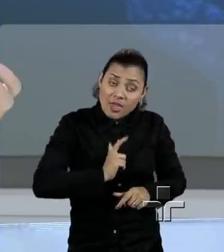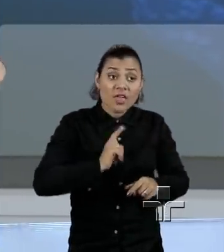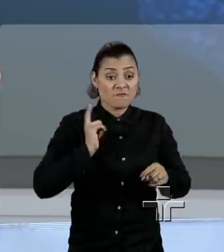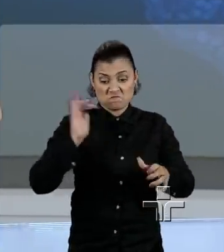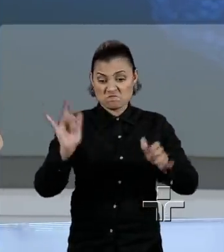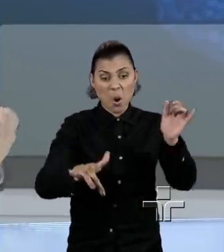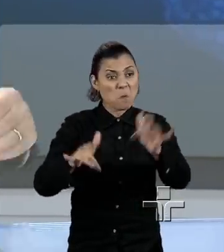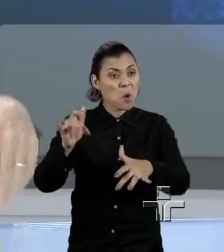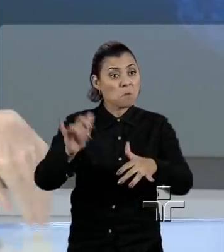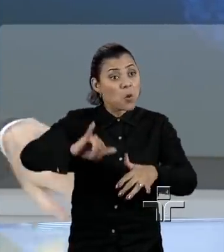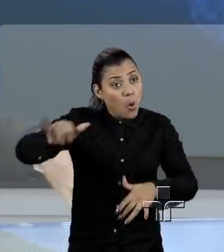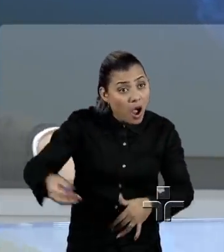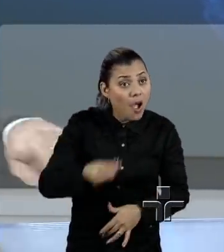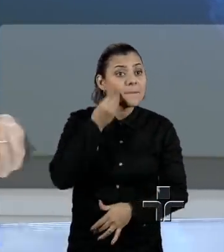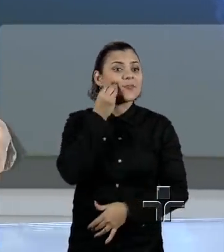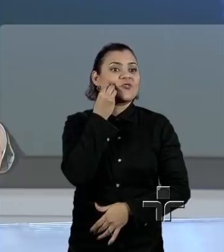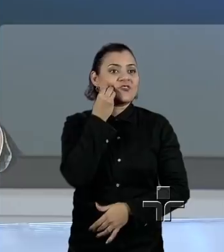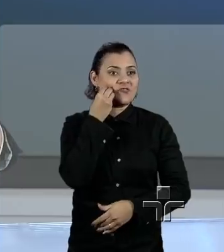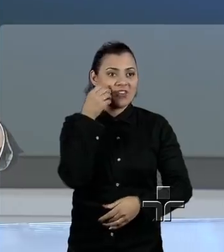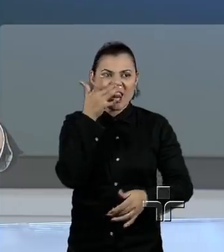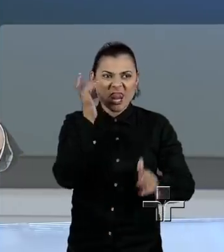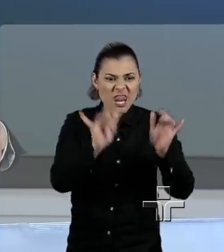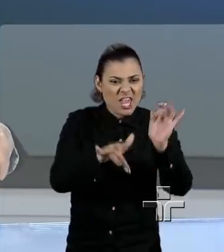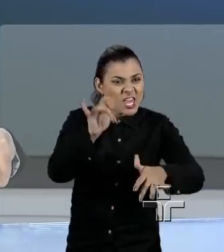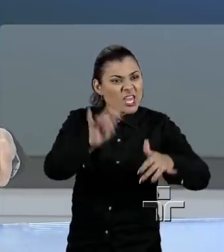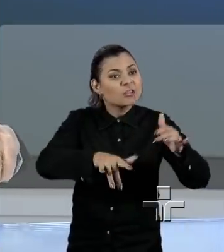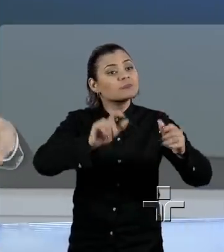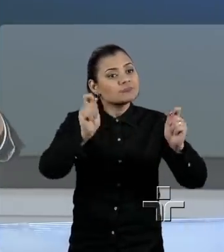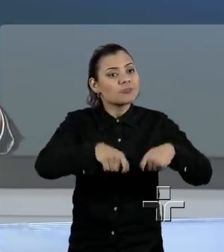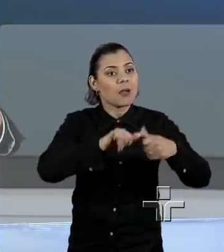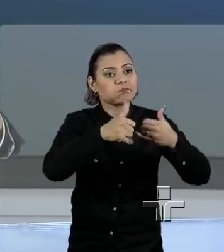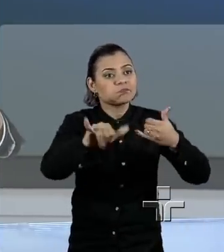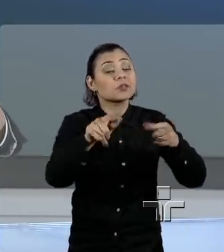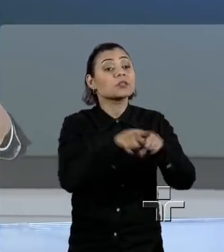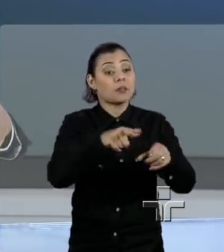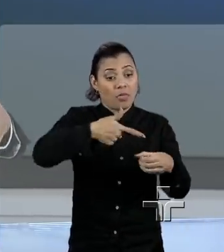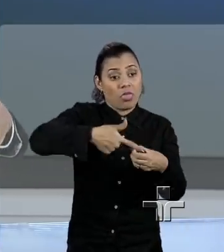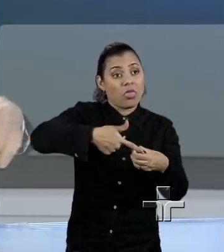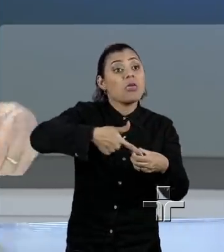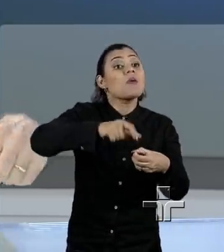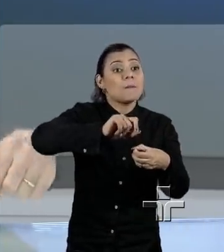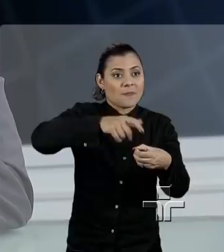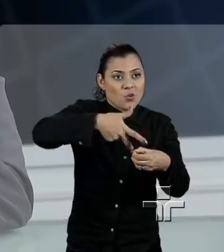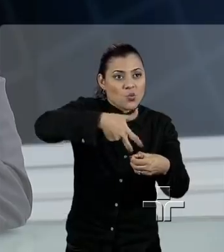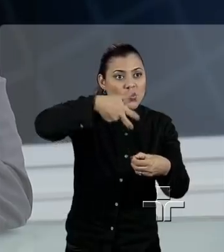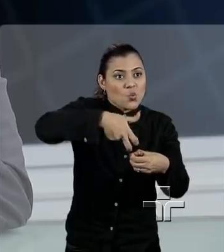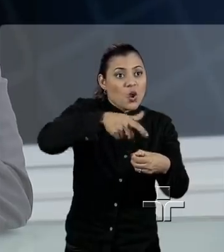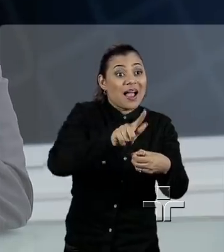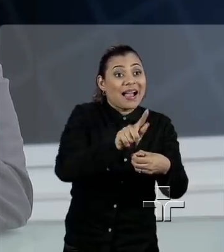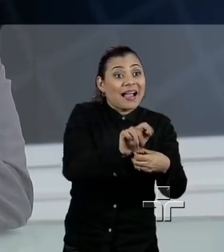têm hoje tratamentos e transformação disso em energia e gás. O gás do